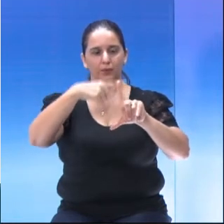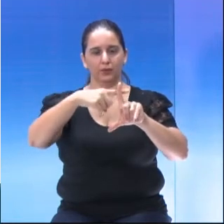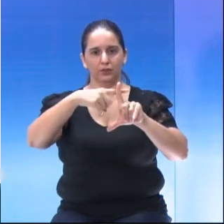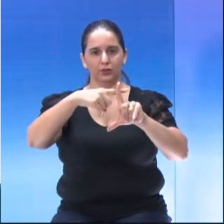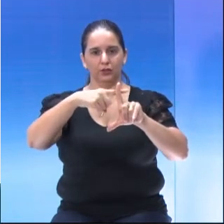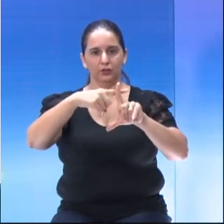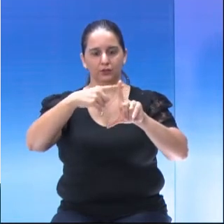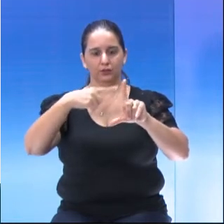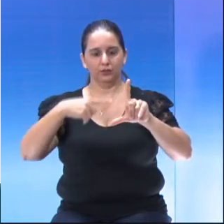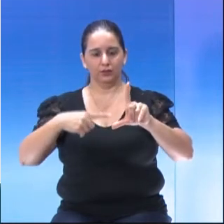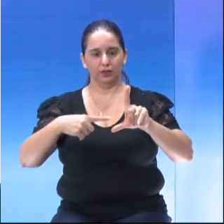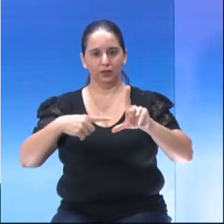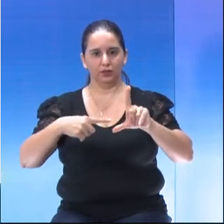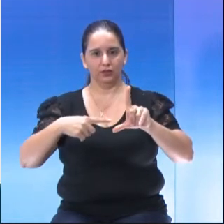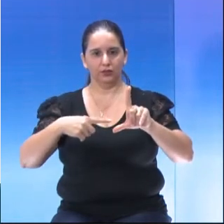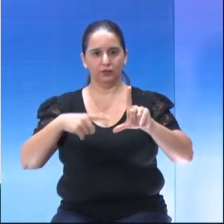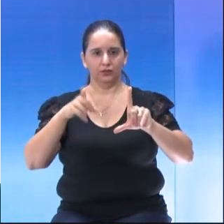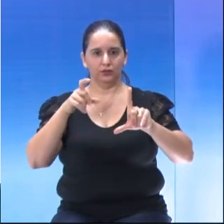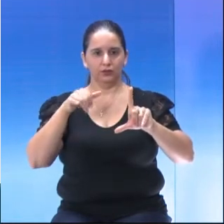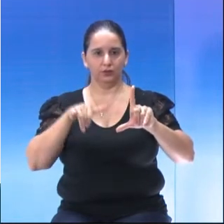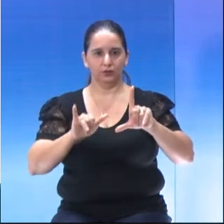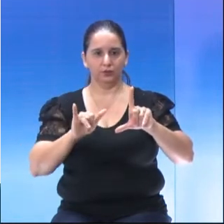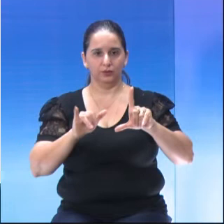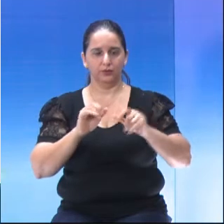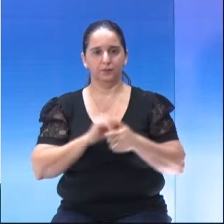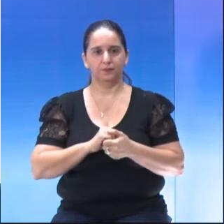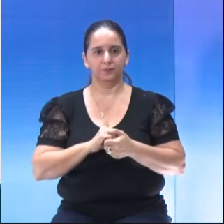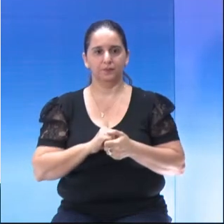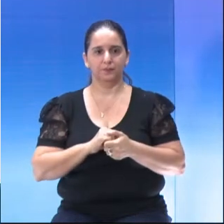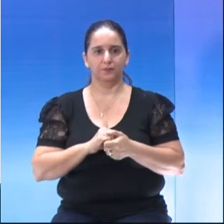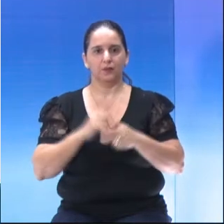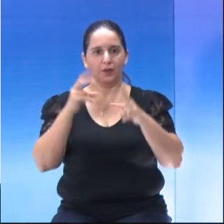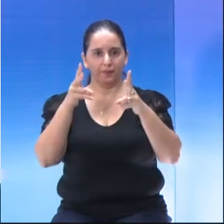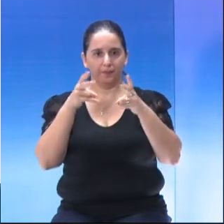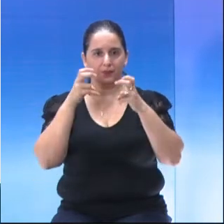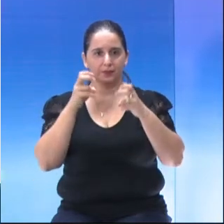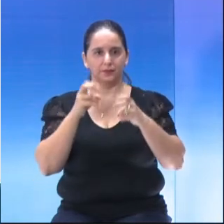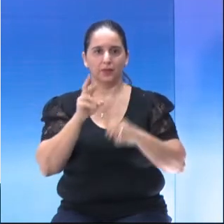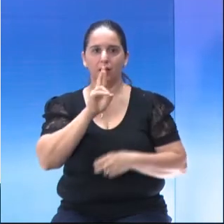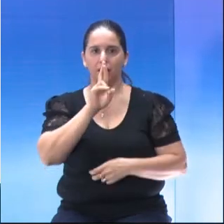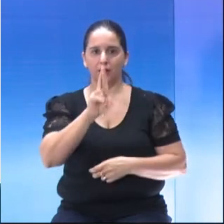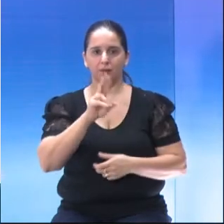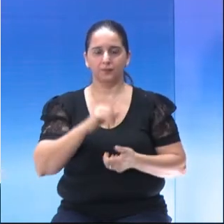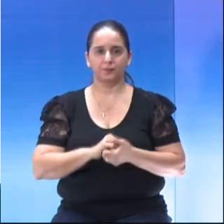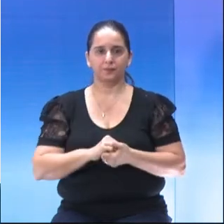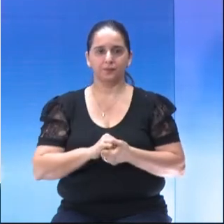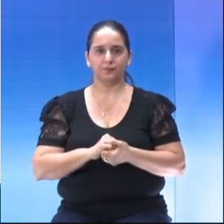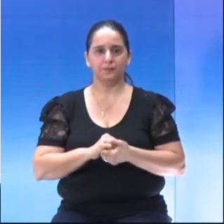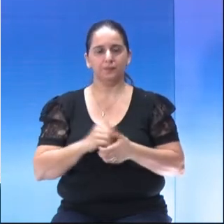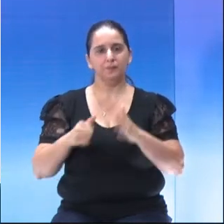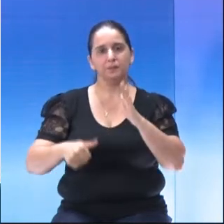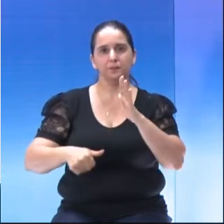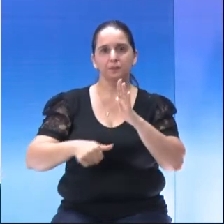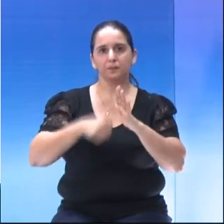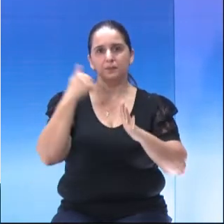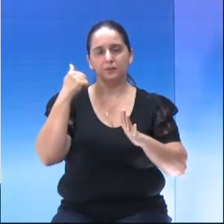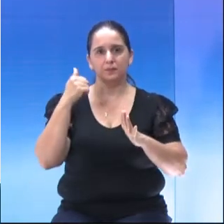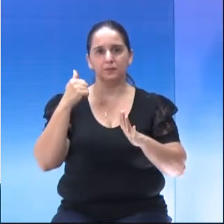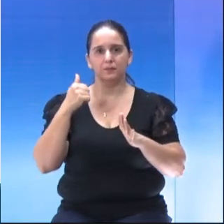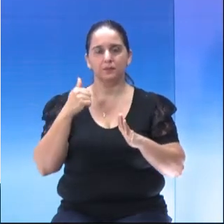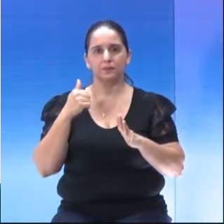e eixo negativo de Y. Vamos lá. Resolução. Primeira coisa,